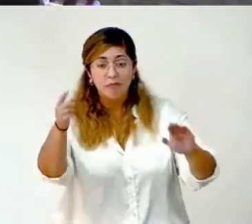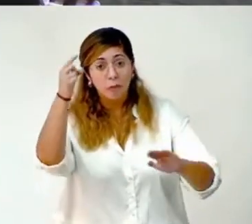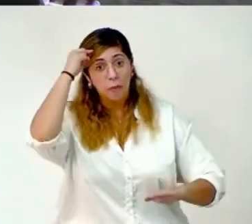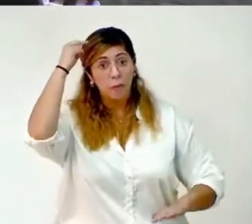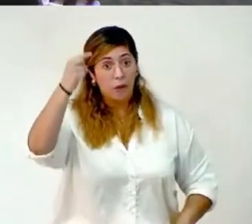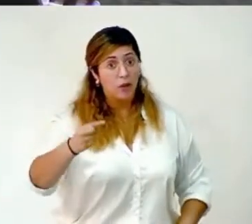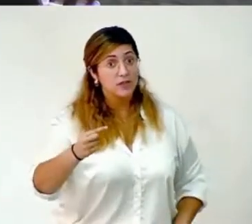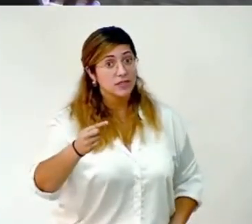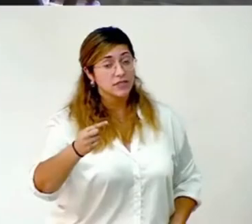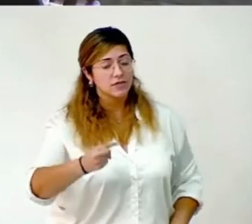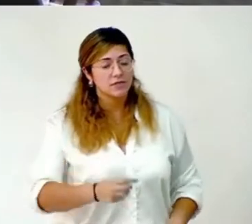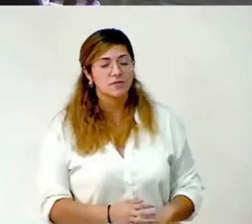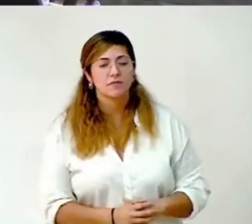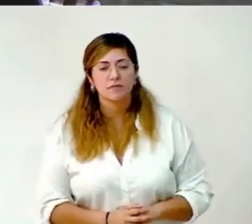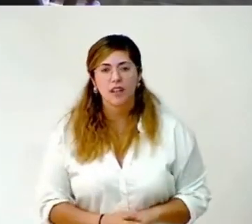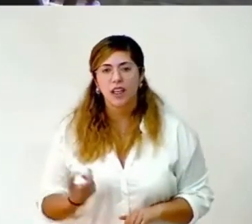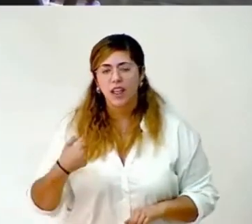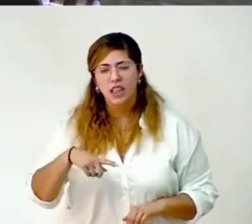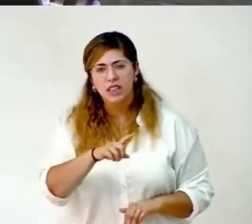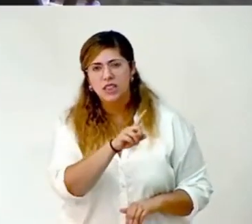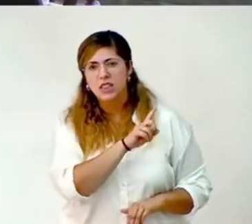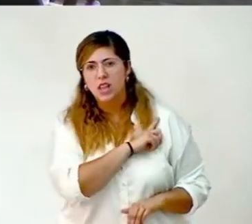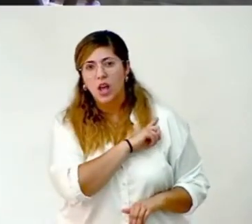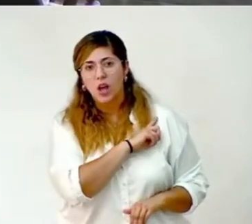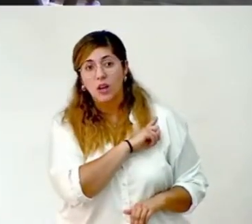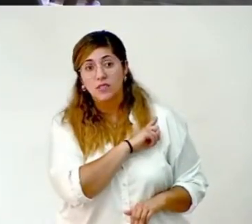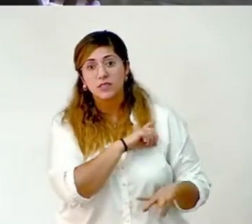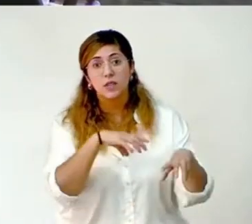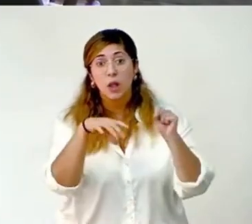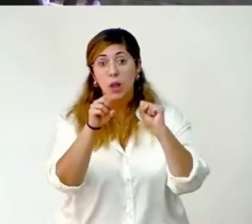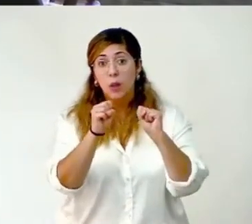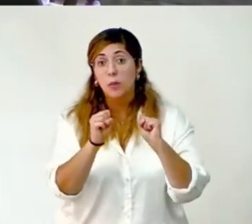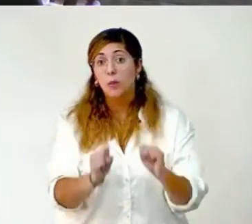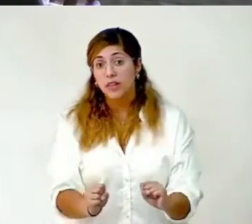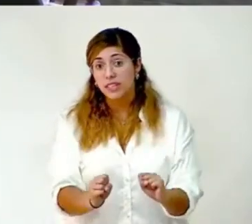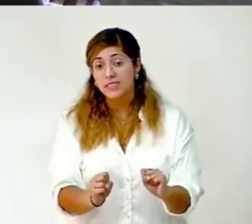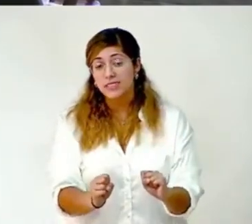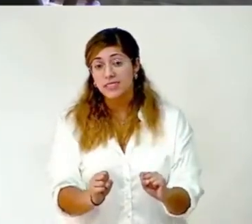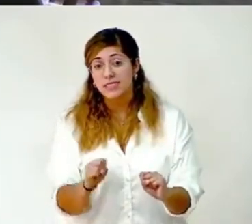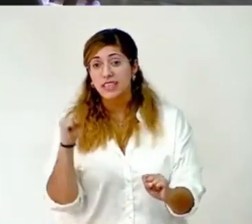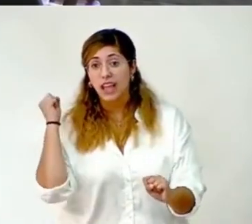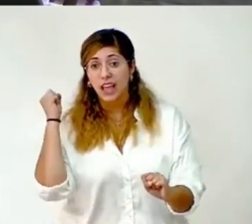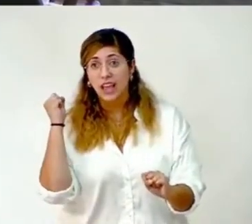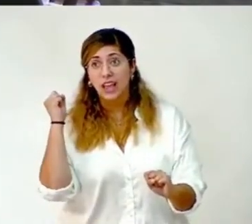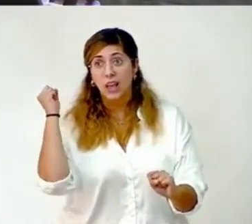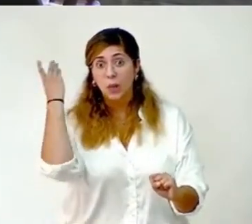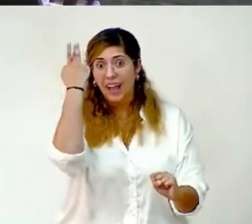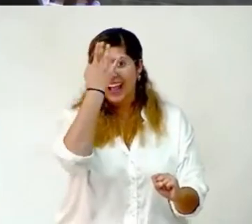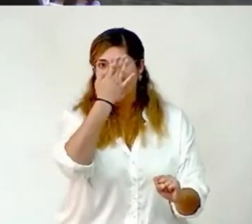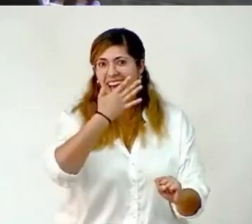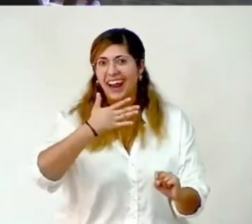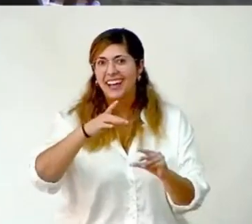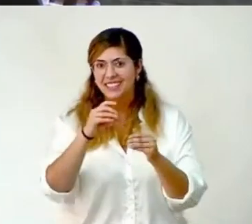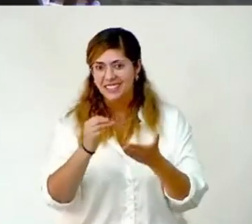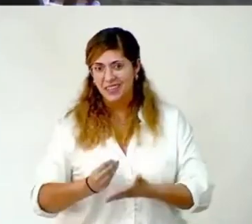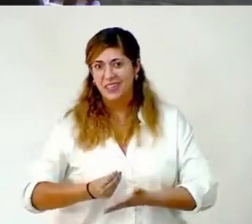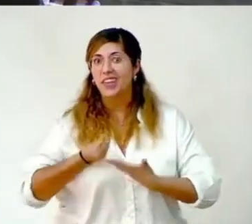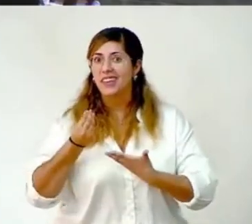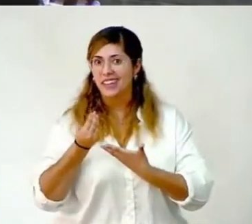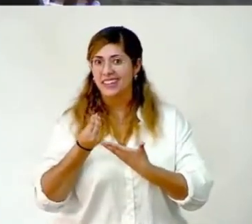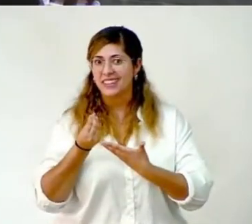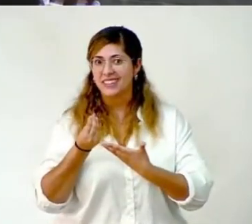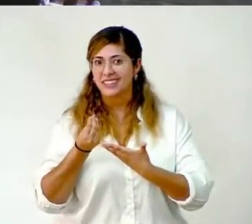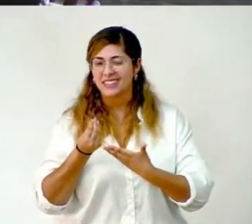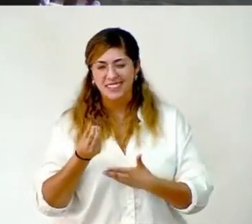sem que com ela viesse a habilitação sobrenatural para viver isso.